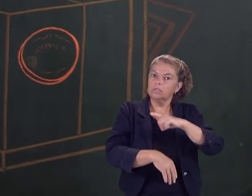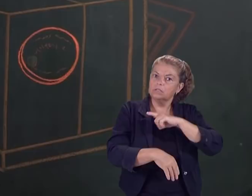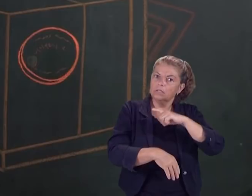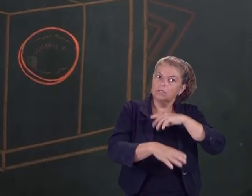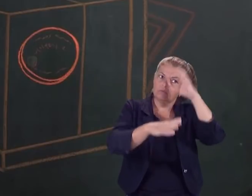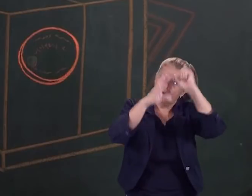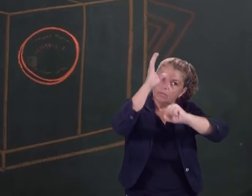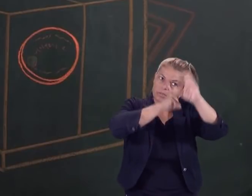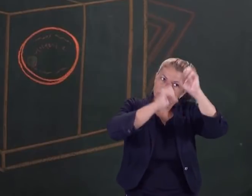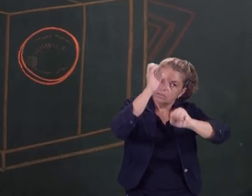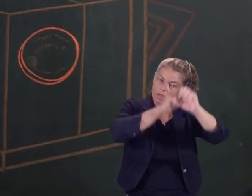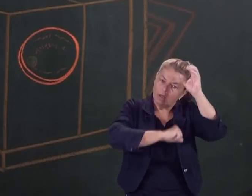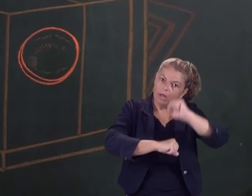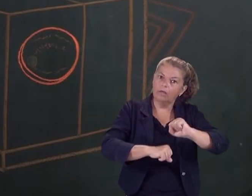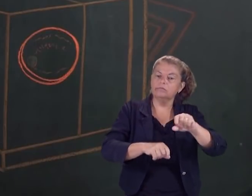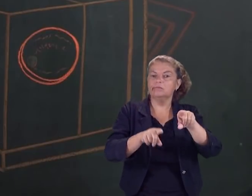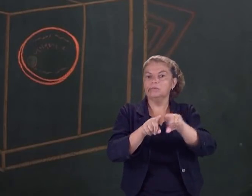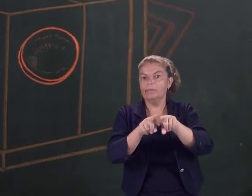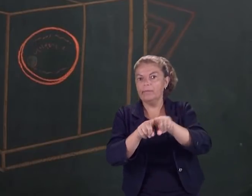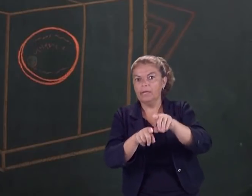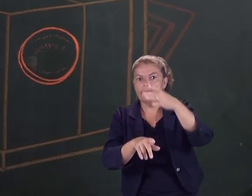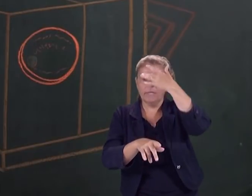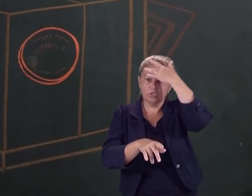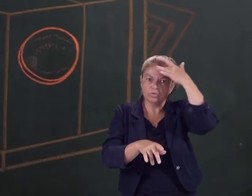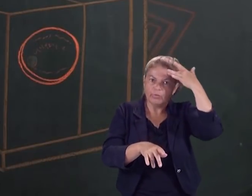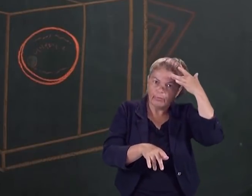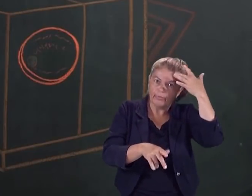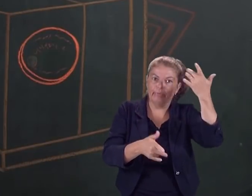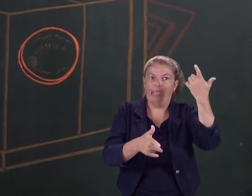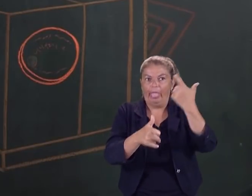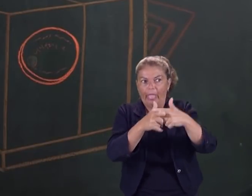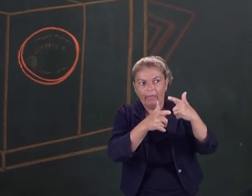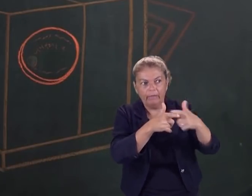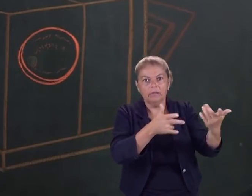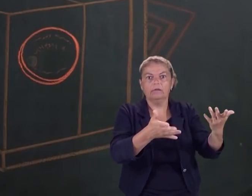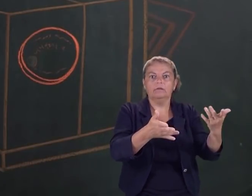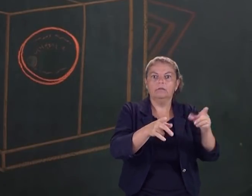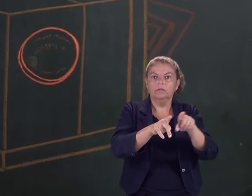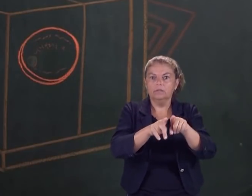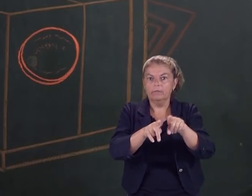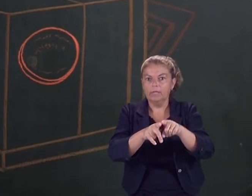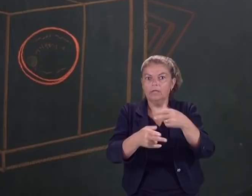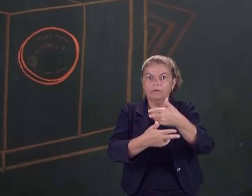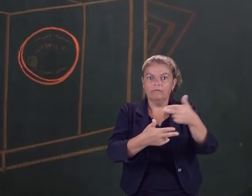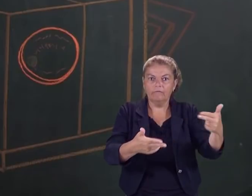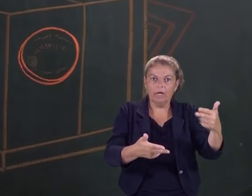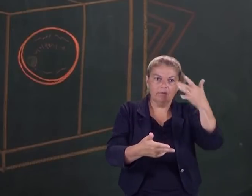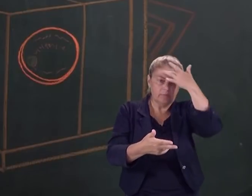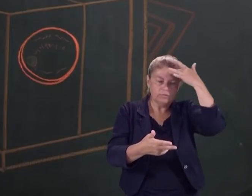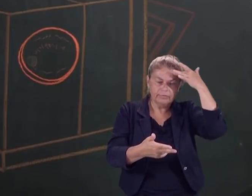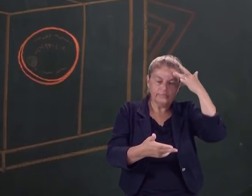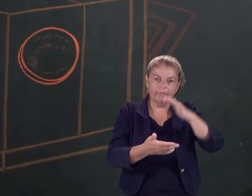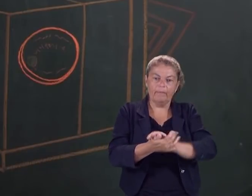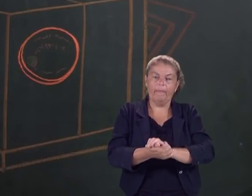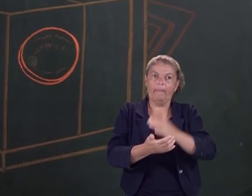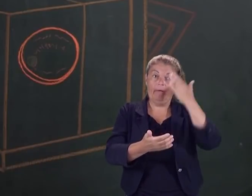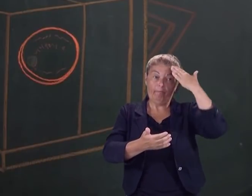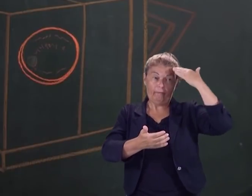época aqui o impressionismo estava em alta. Claude Monet, depois o pós-impressionismo com Van Gogh, Renoir,